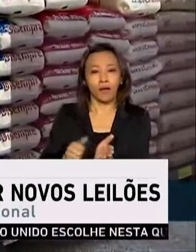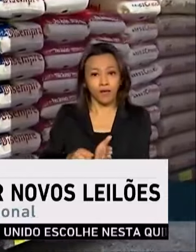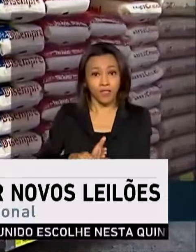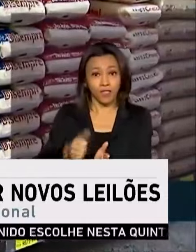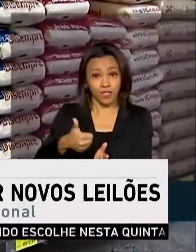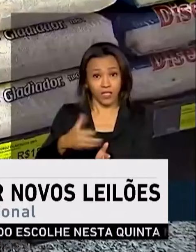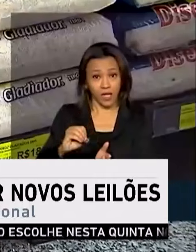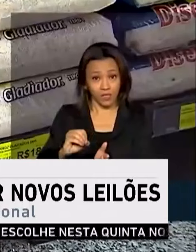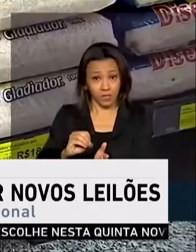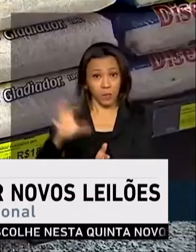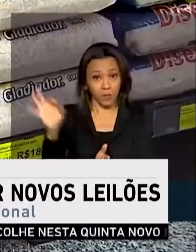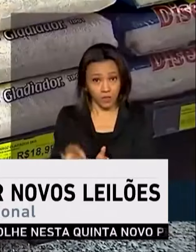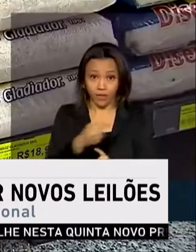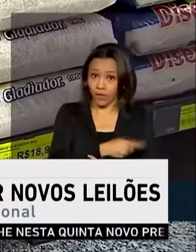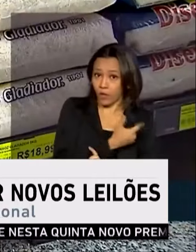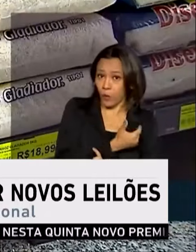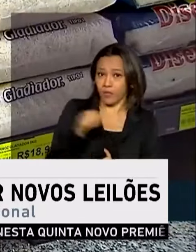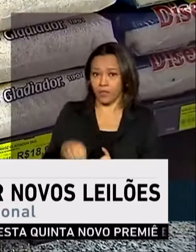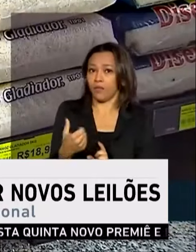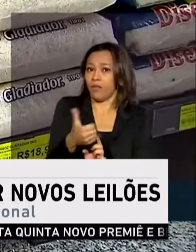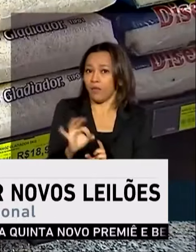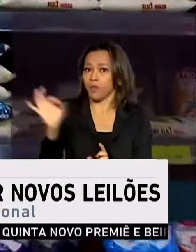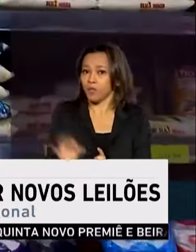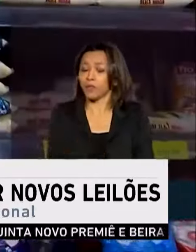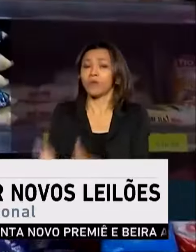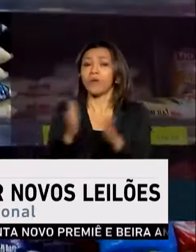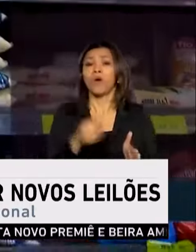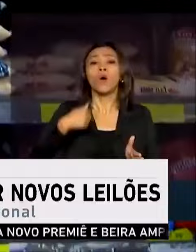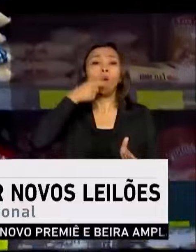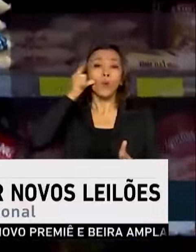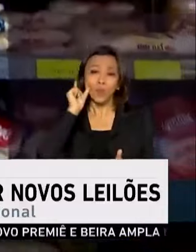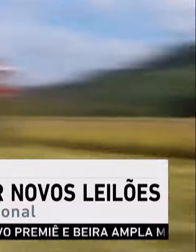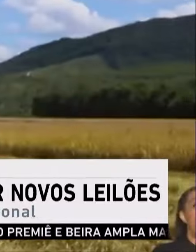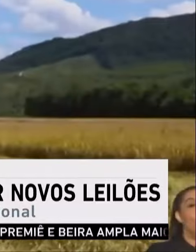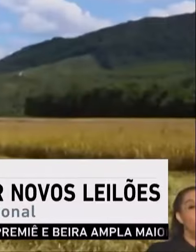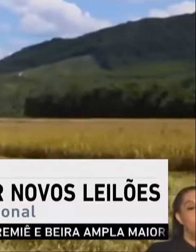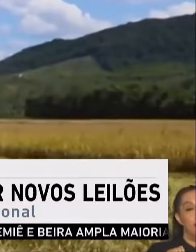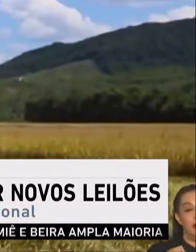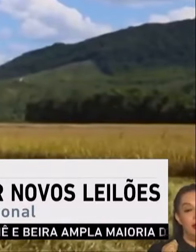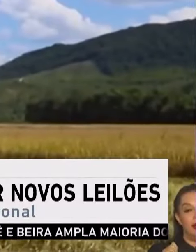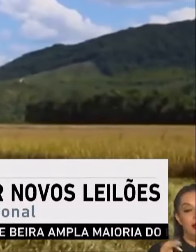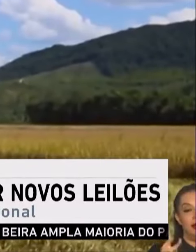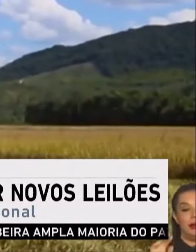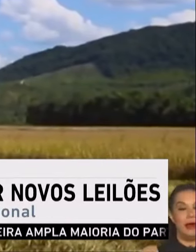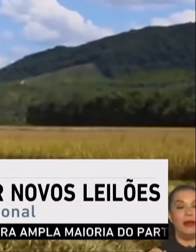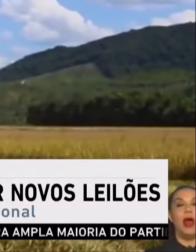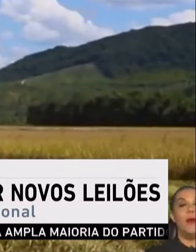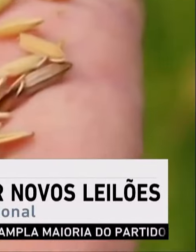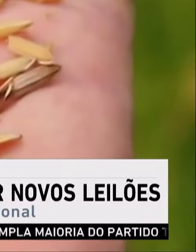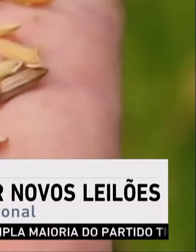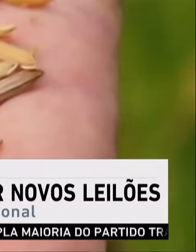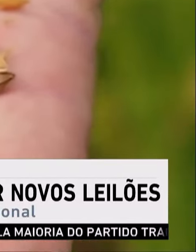algumas praças, mas que a média é de R$ 23 a R$ 27,00. Para manter esses preços no